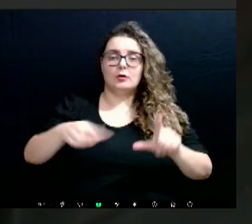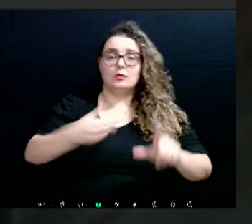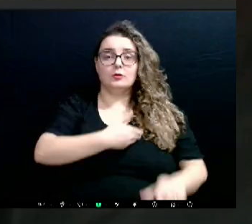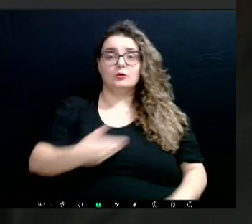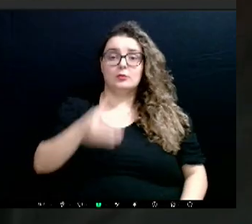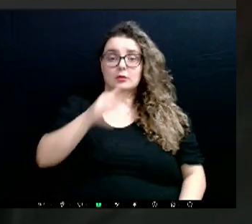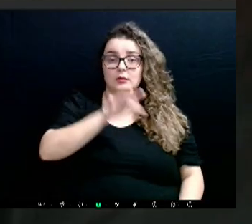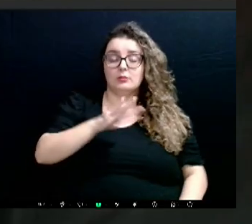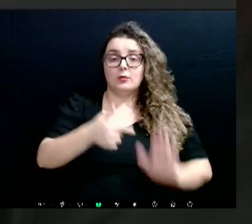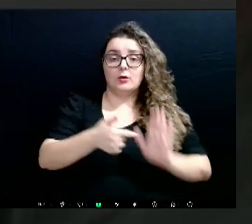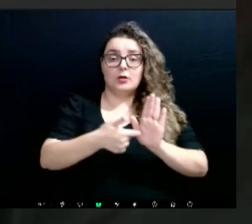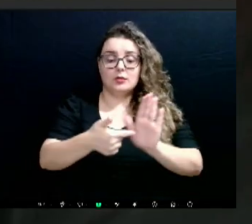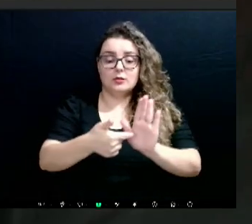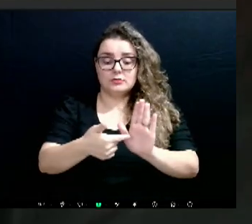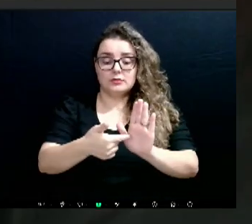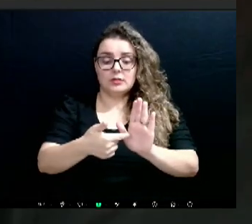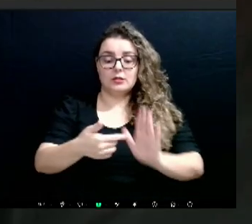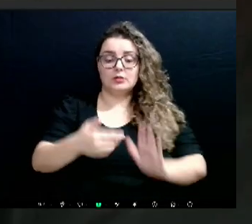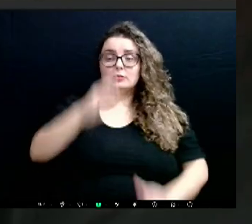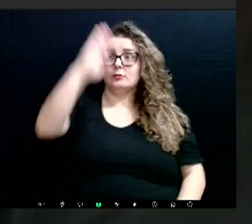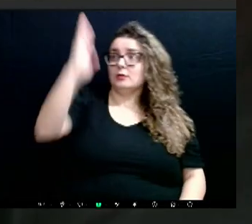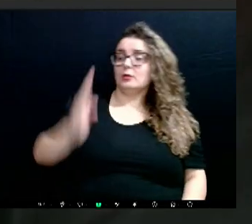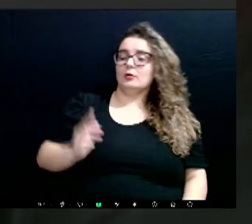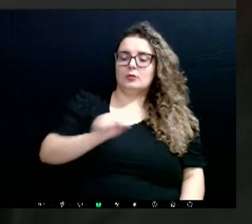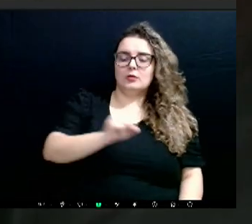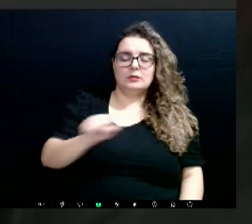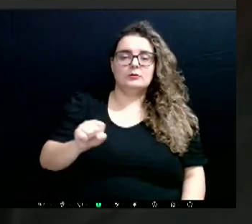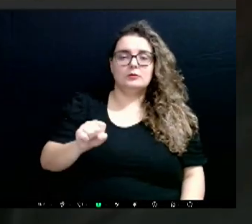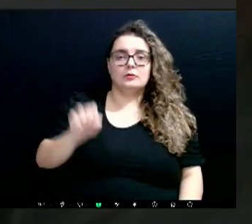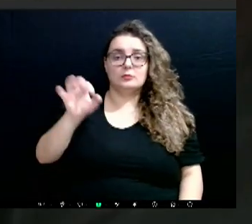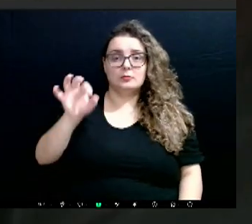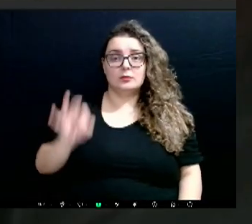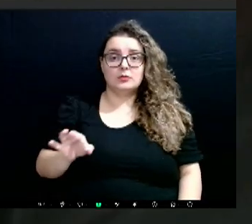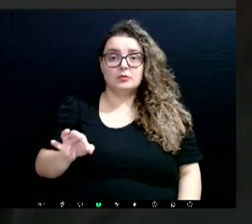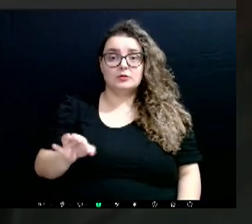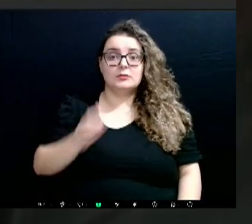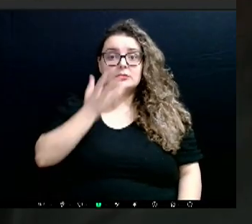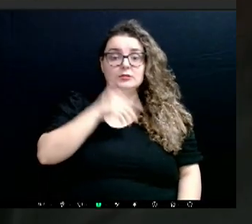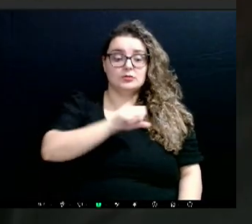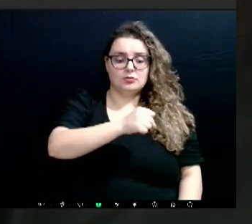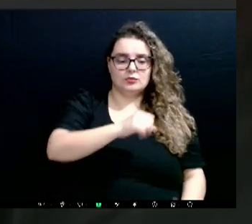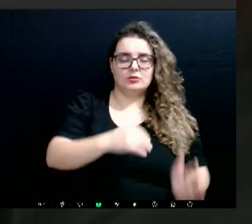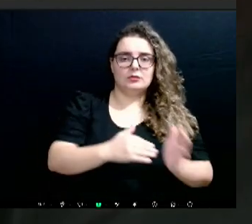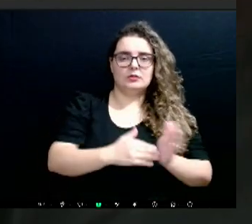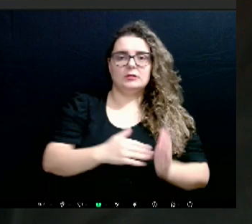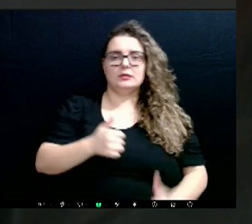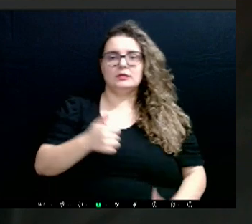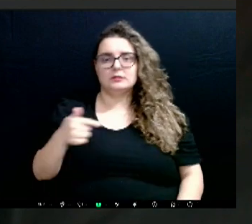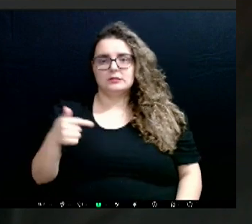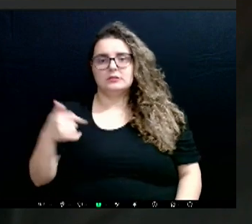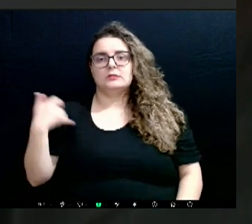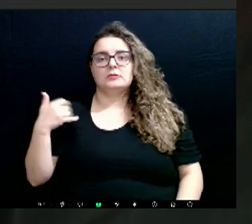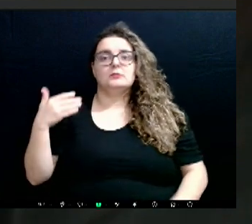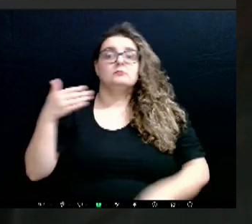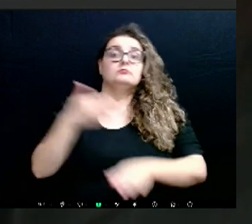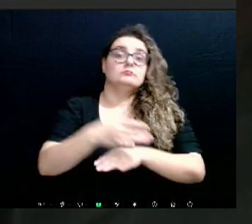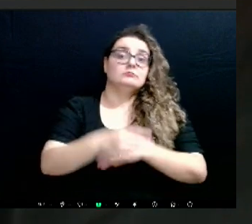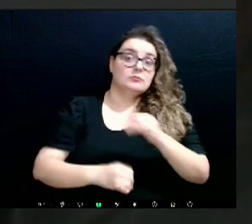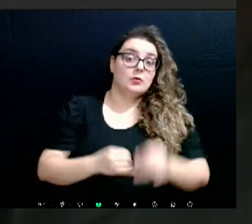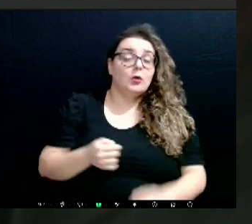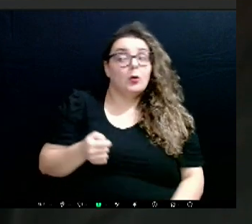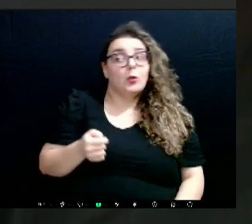Brasil, 88% das crianças de 9 a 17 anos acessam a internet todos os dias, ou quase todos os